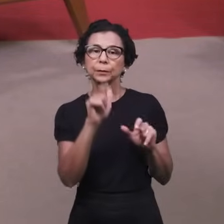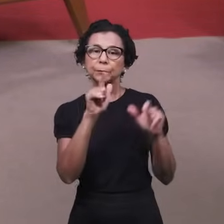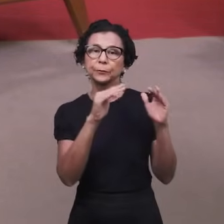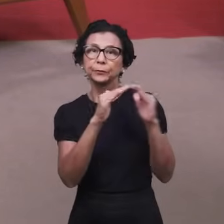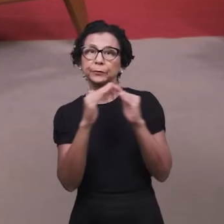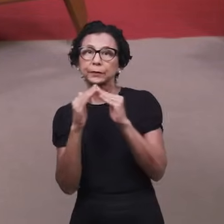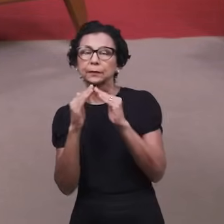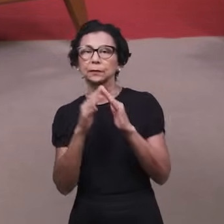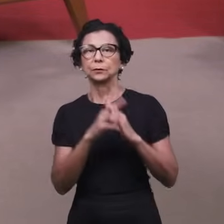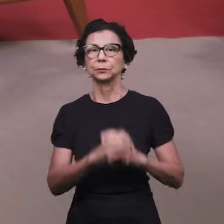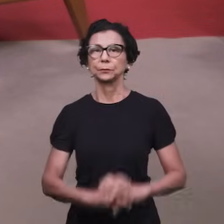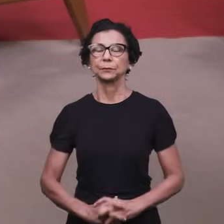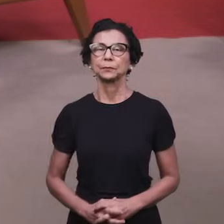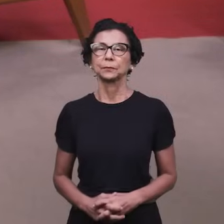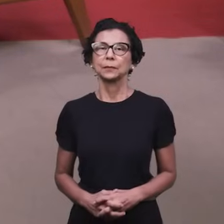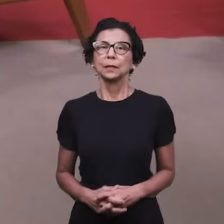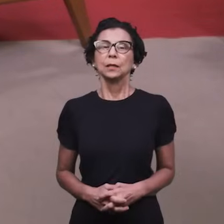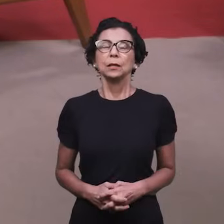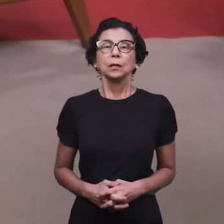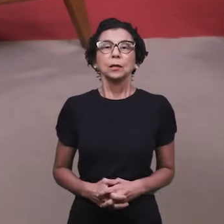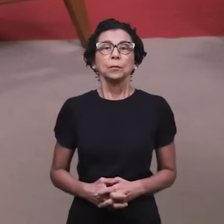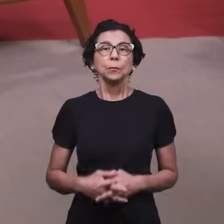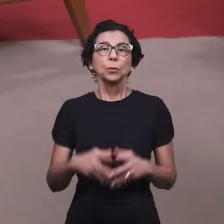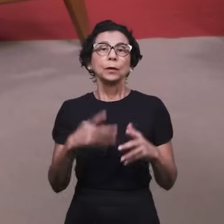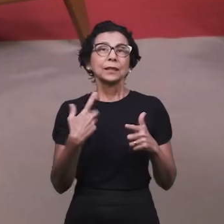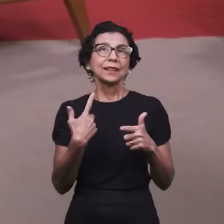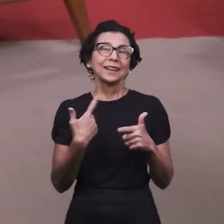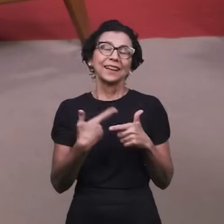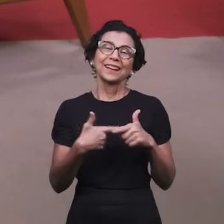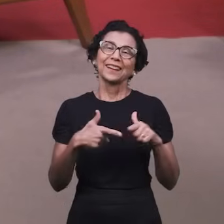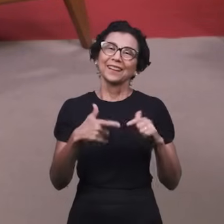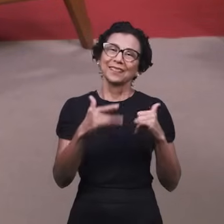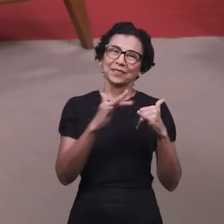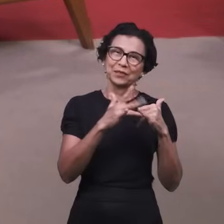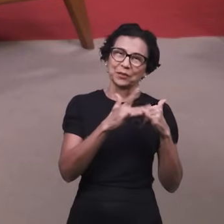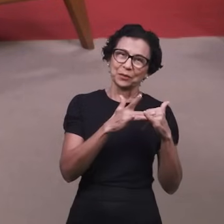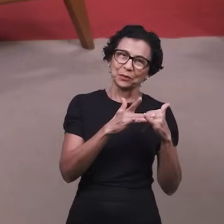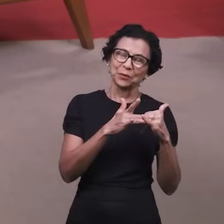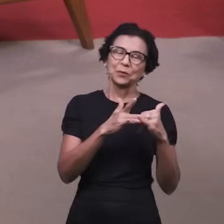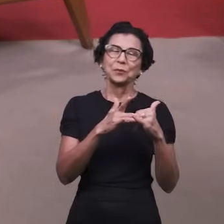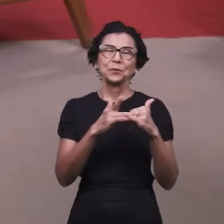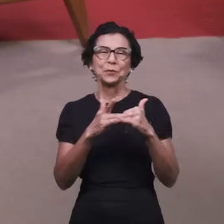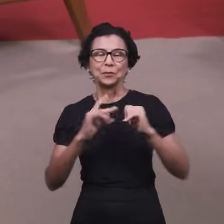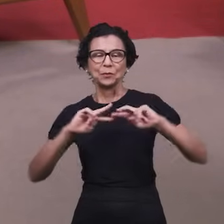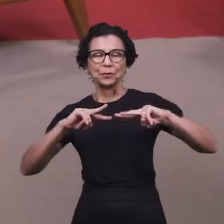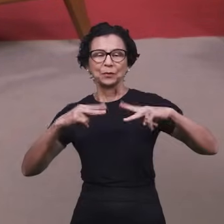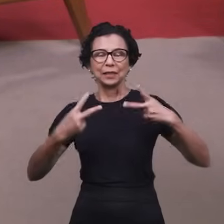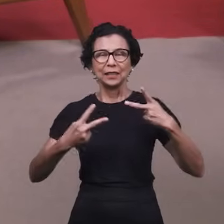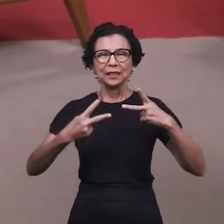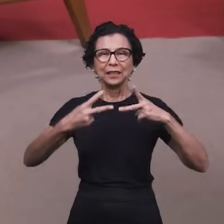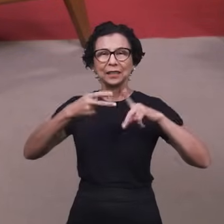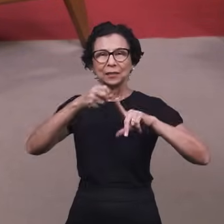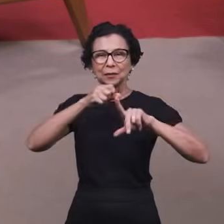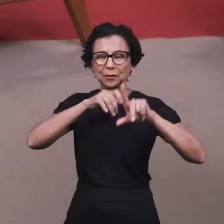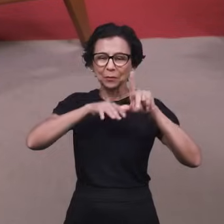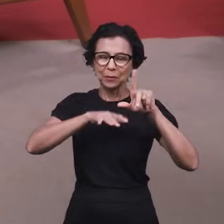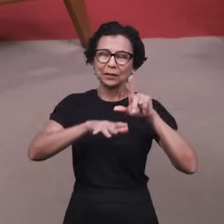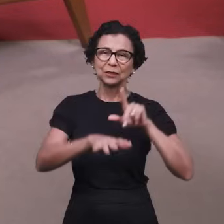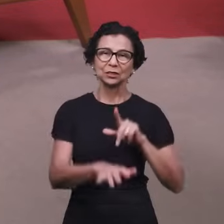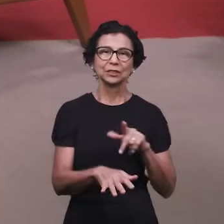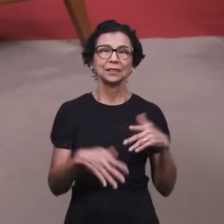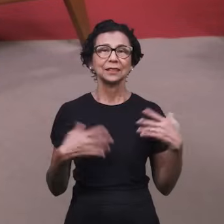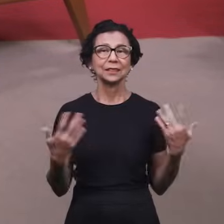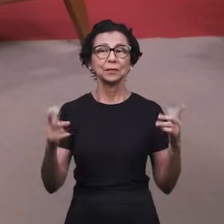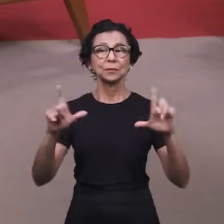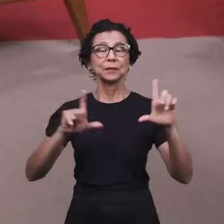para os vizinhos, porque lá no YouTube a gente compartilha o conteúdo, né? Manda um link, compartilha.